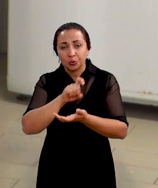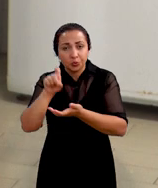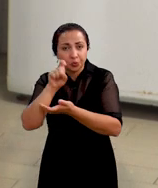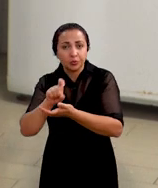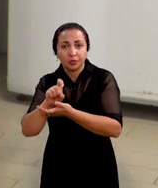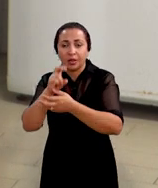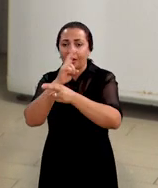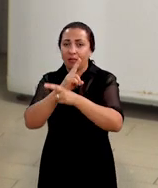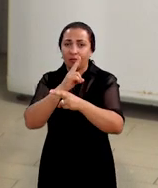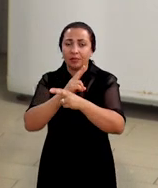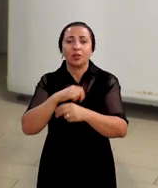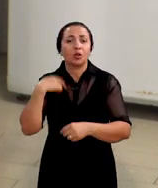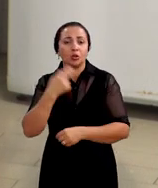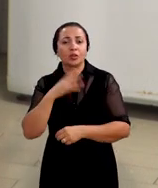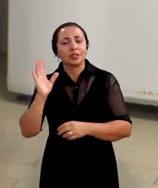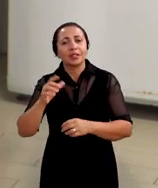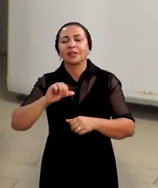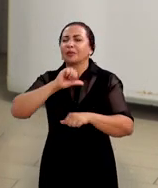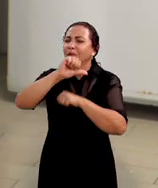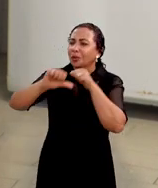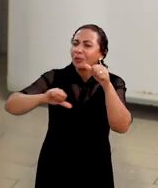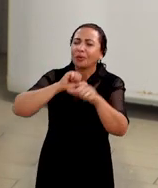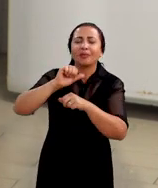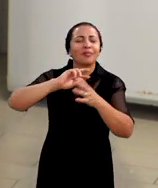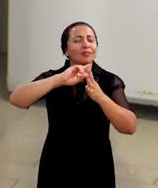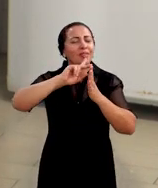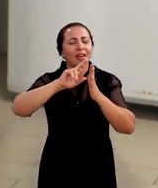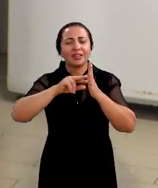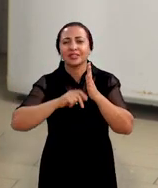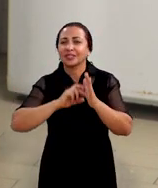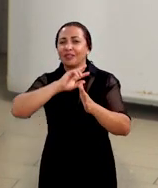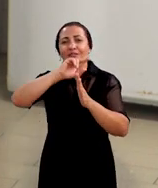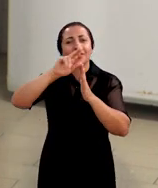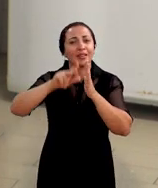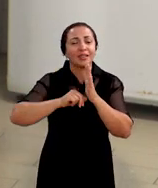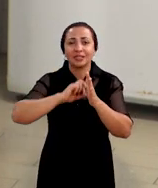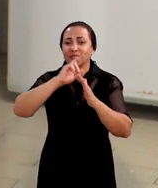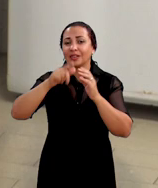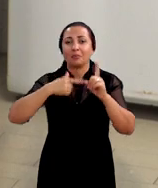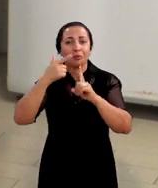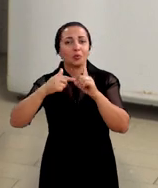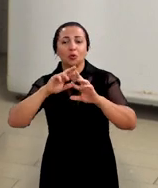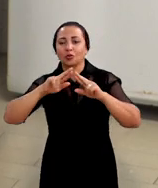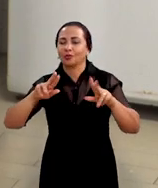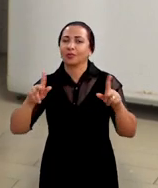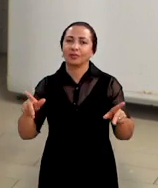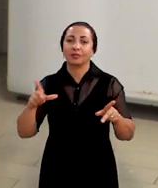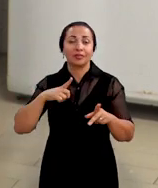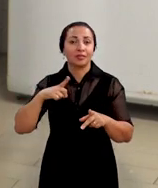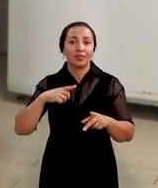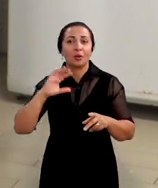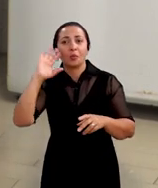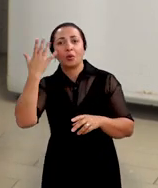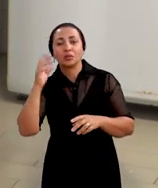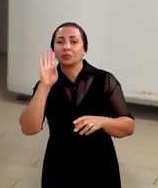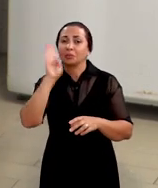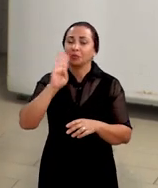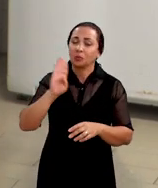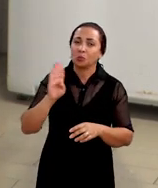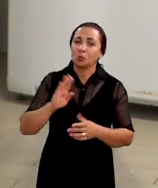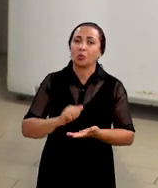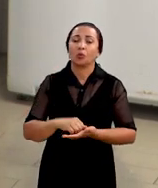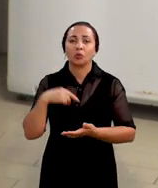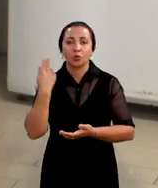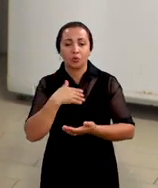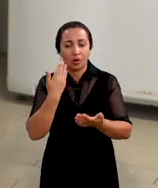Os inseticidas, nós já tivemos que trocar várias vezes, vários produtos diferentes. Então, existe um